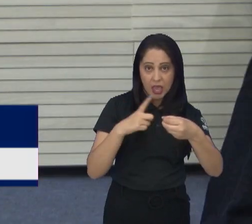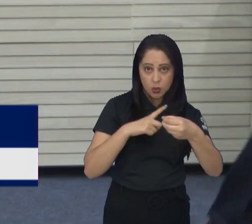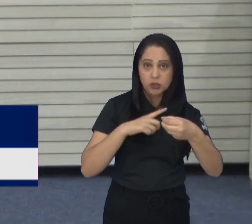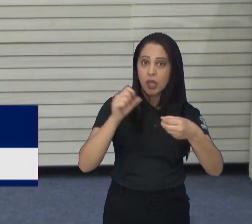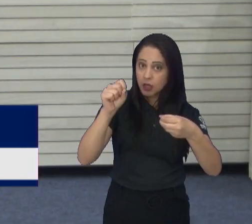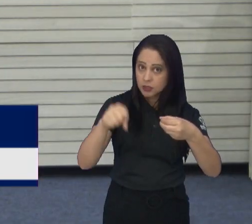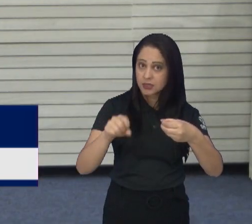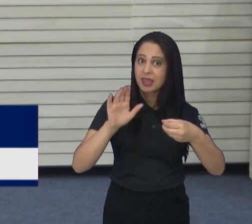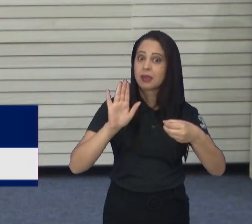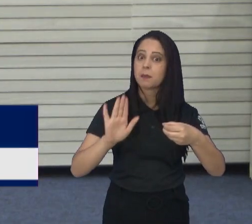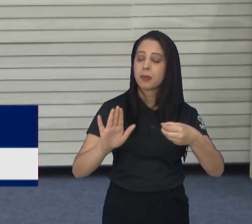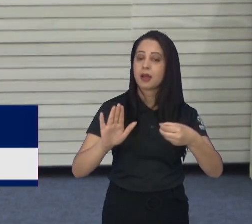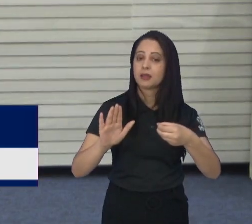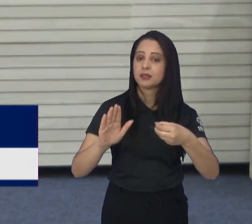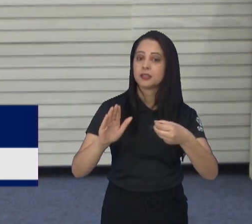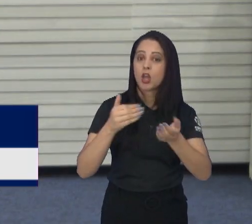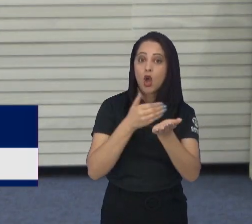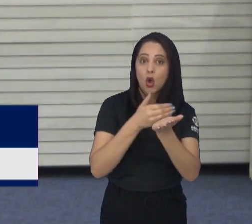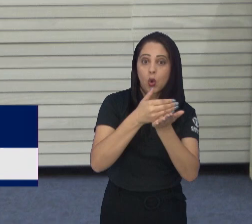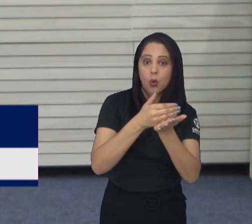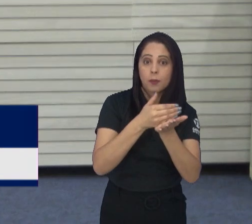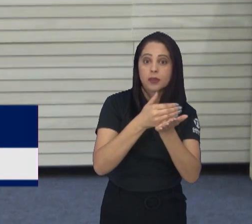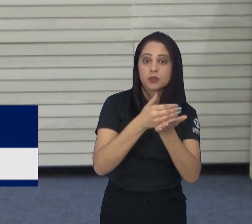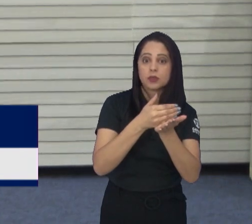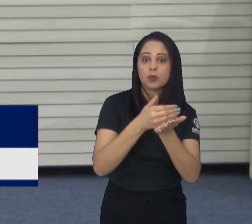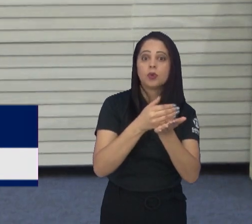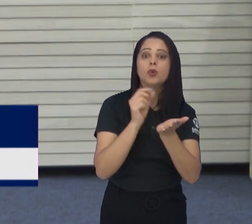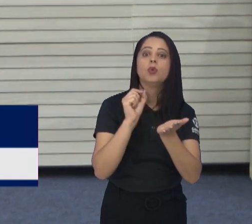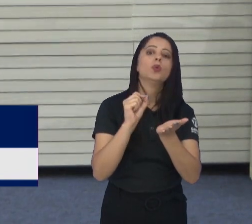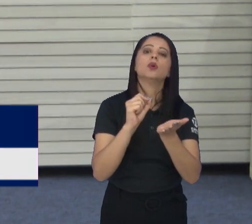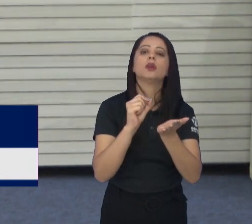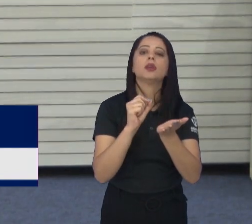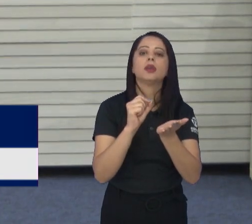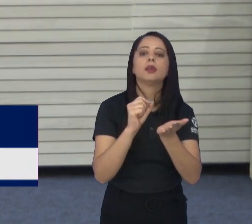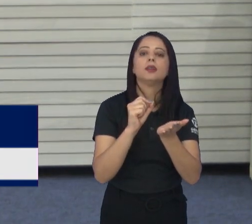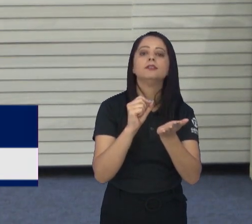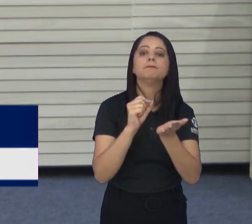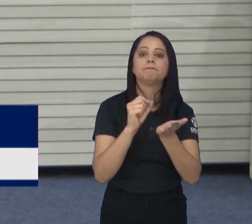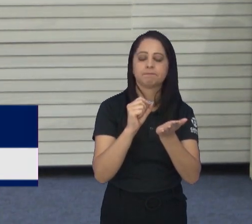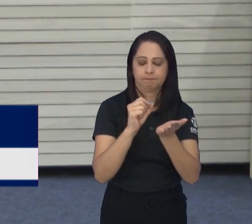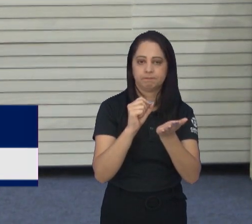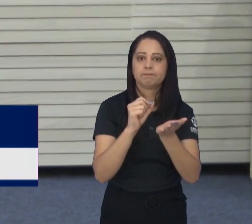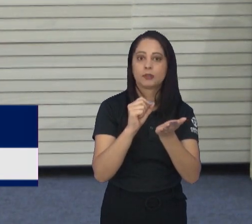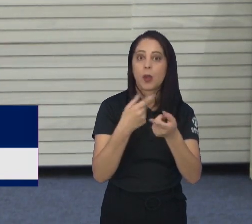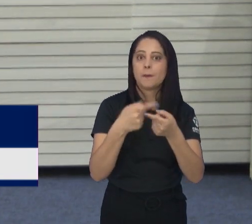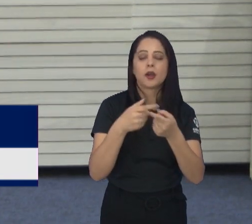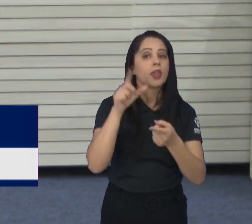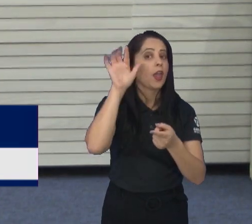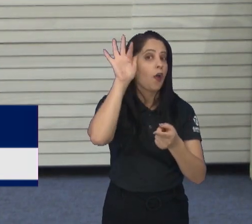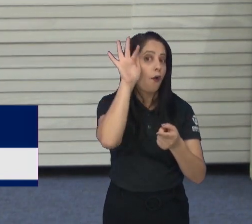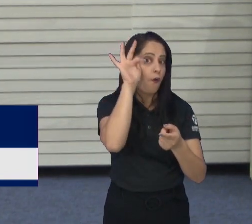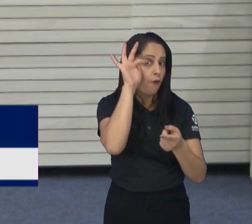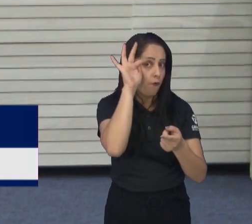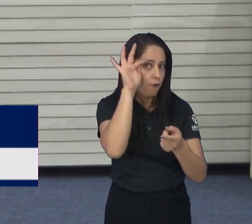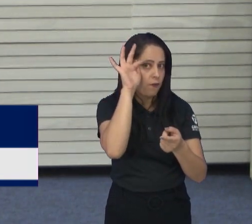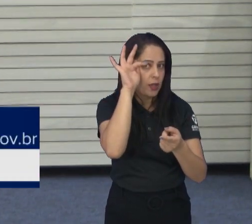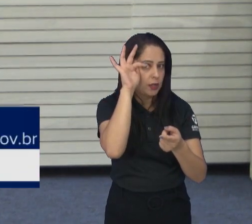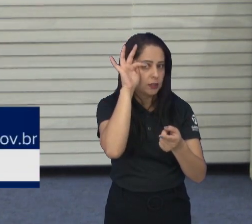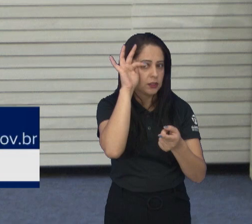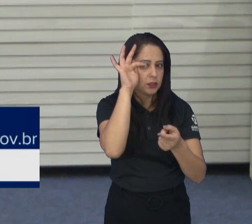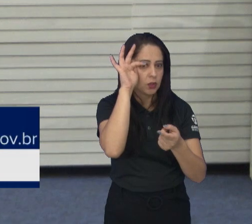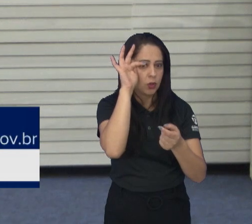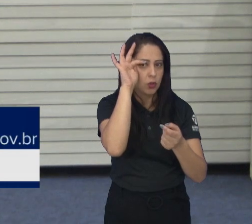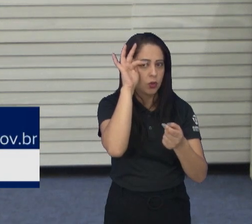dinheiro sobrando a partir dos 6 meses da gestão do hoje vice-governador Felício Ramute. A partir